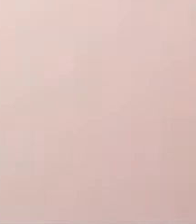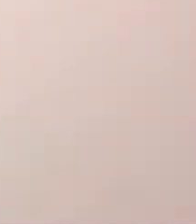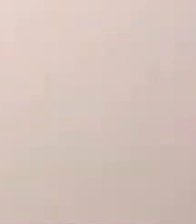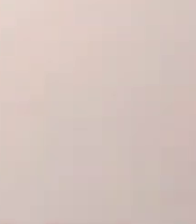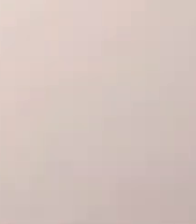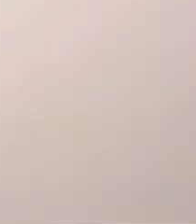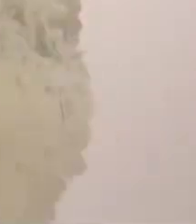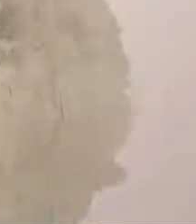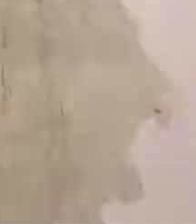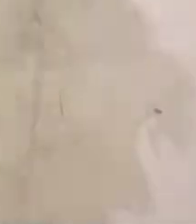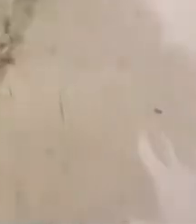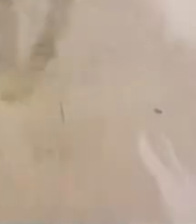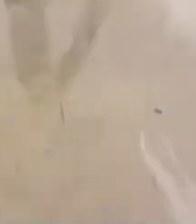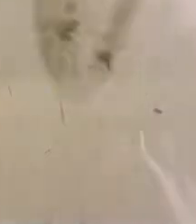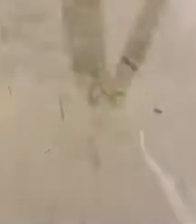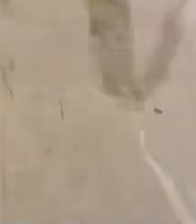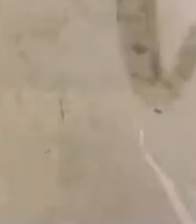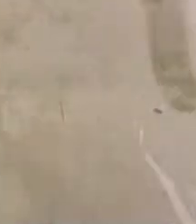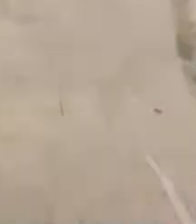E aí